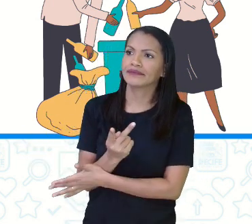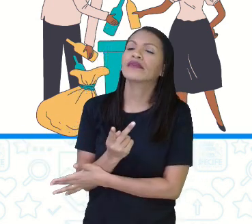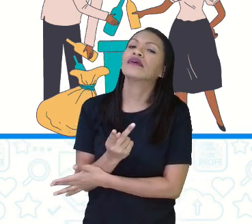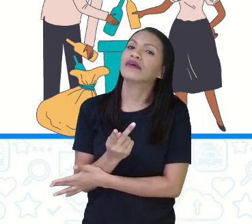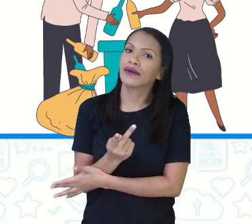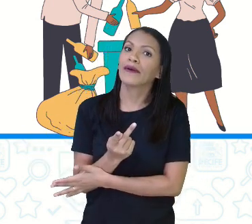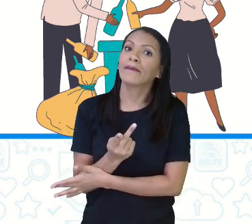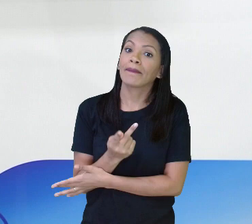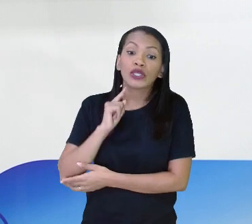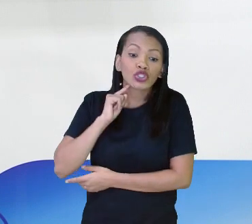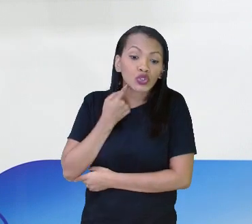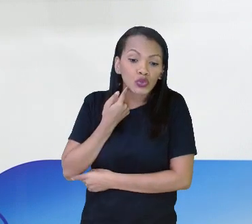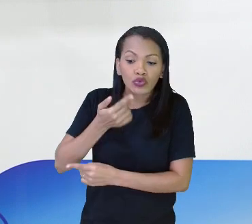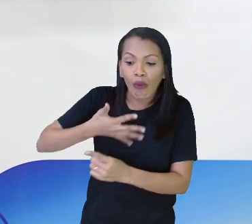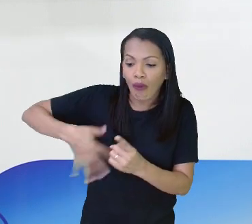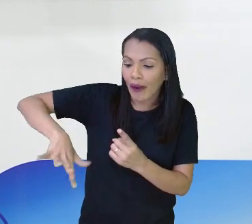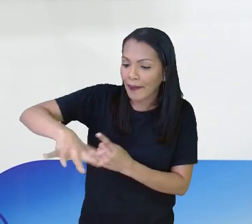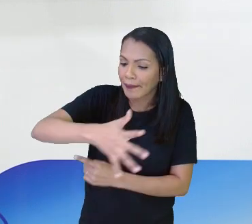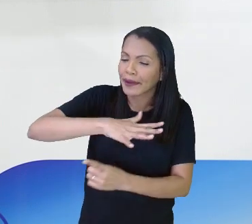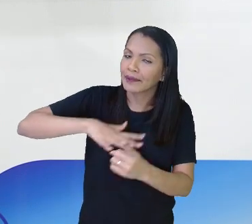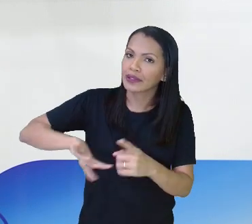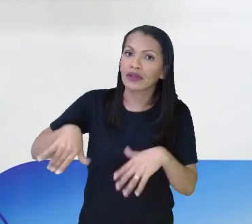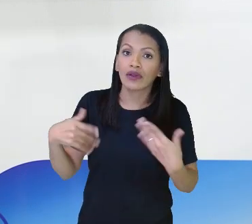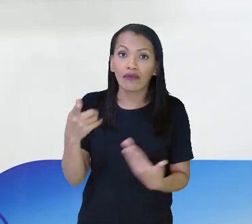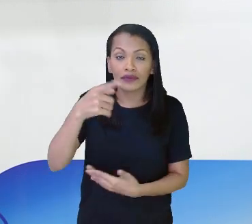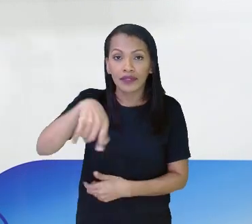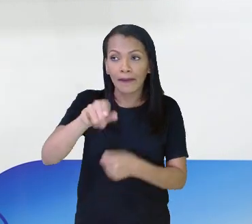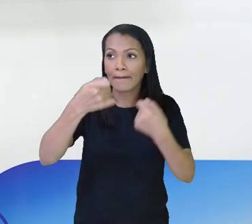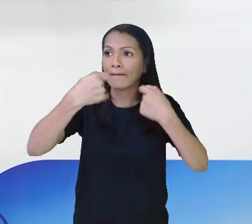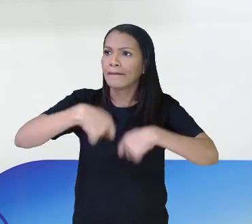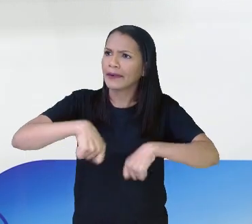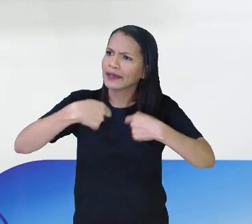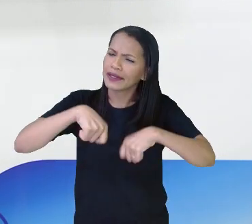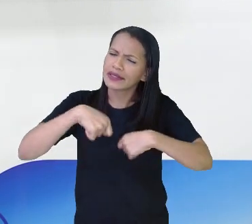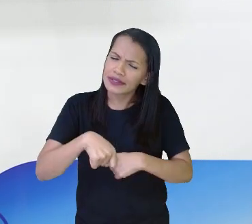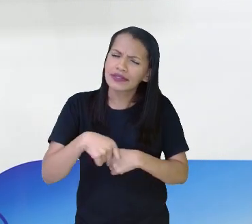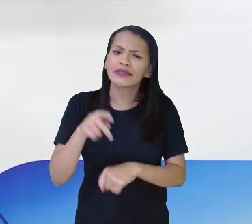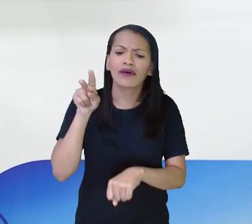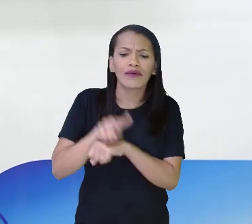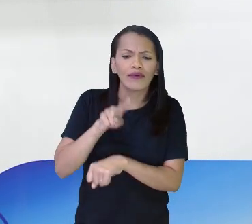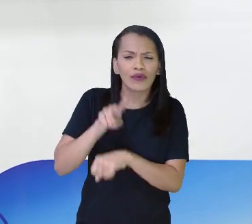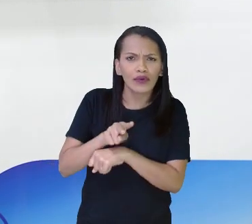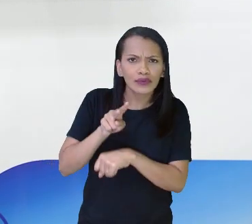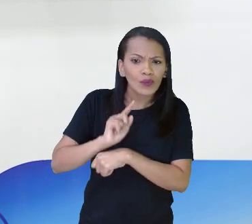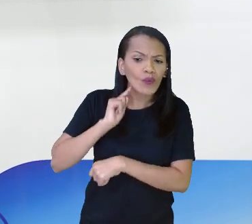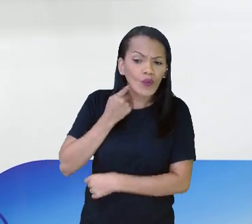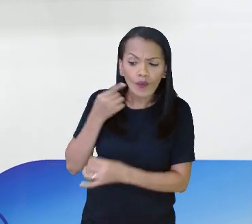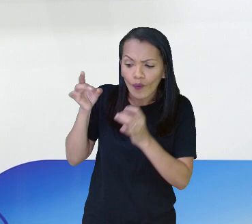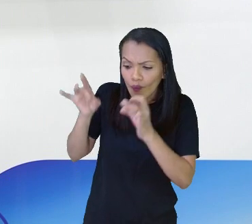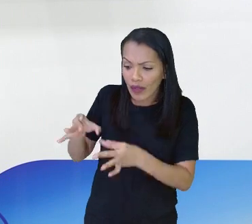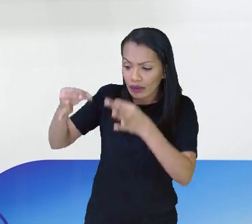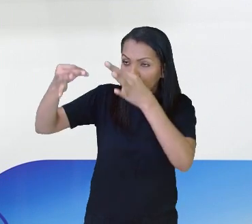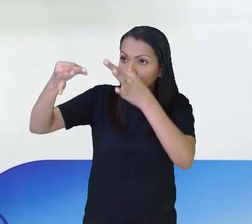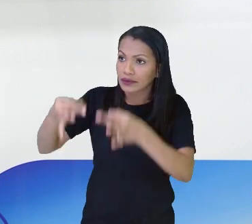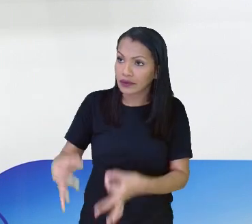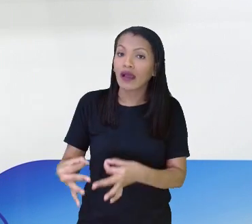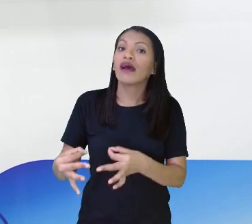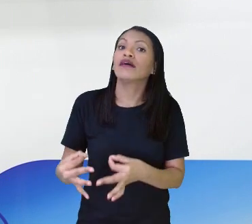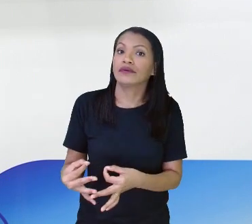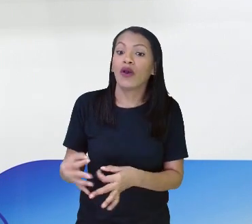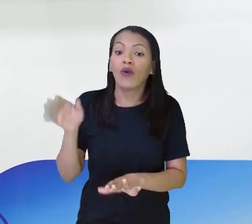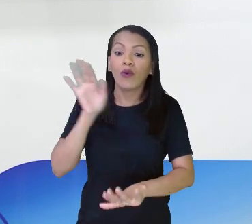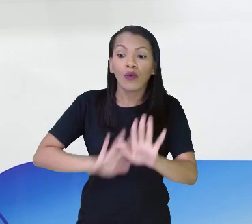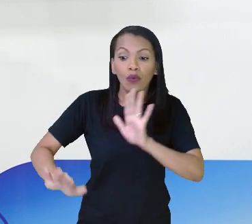nossa parte em casa já é um grande passo. Manter a cidade limpa é uma tarefa, olha só, que demanda um